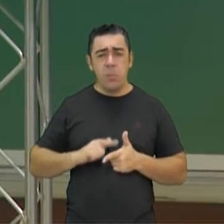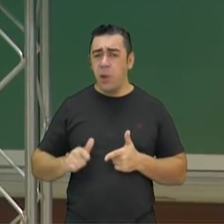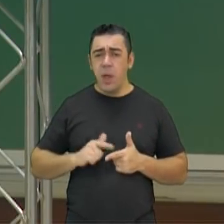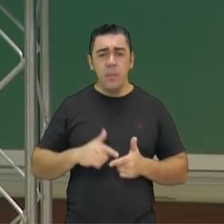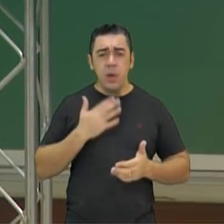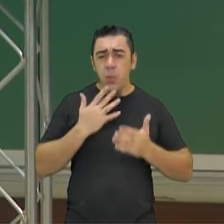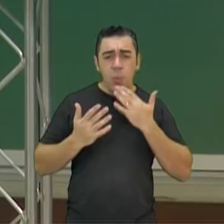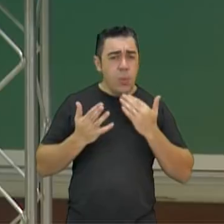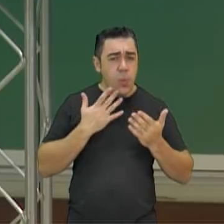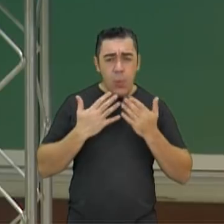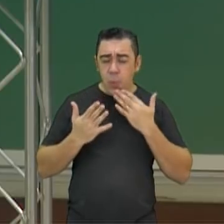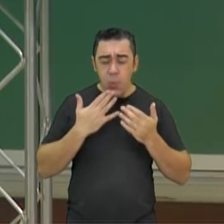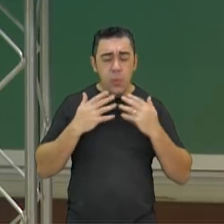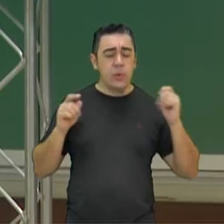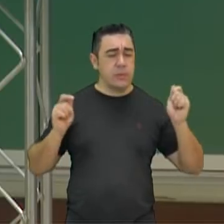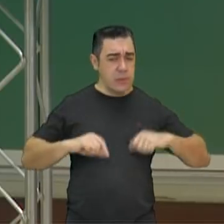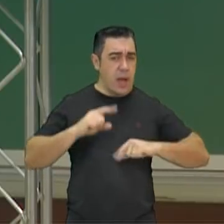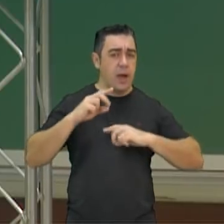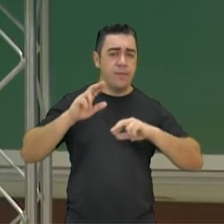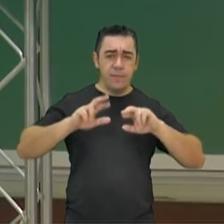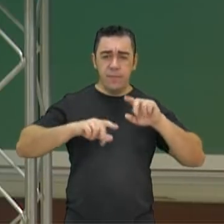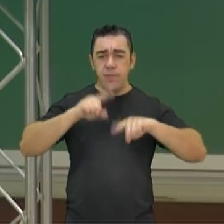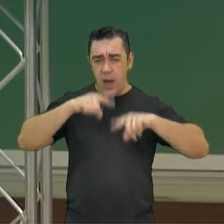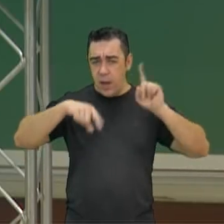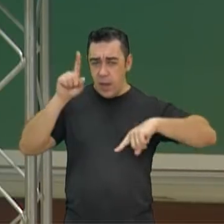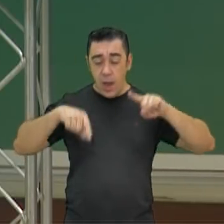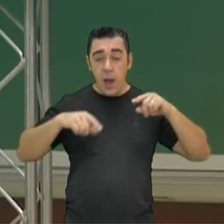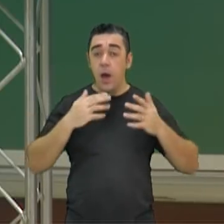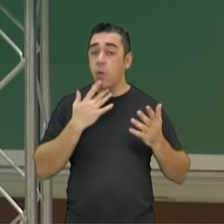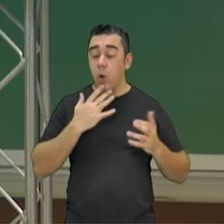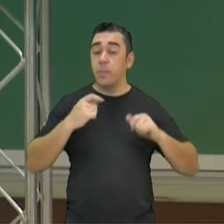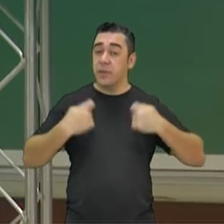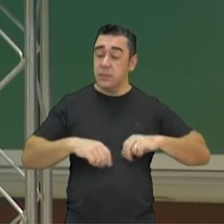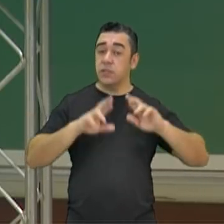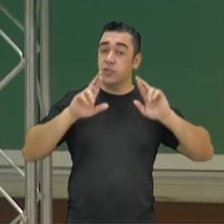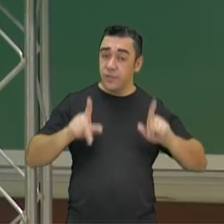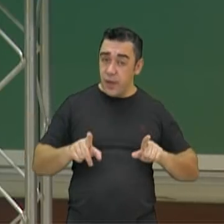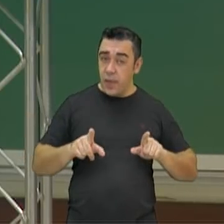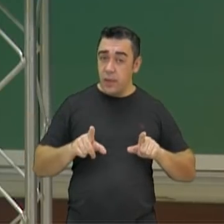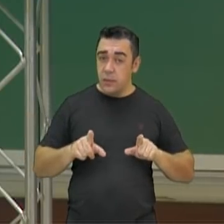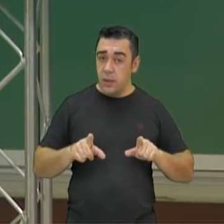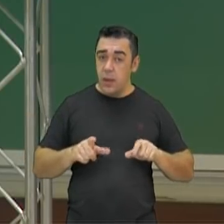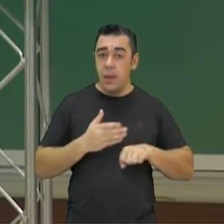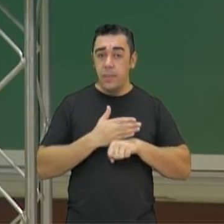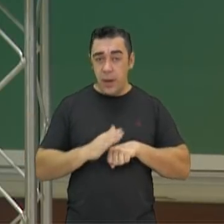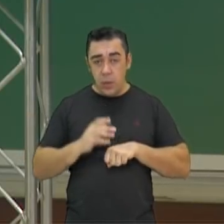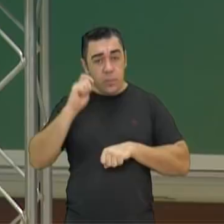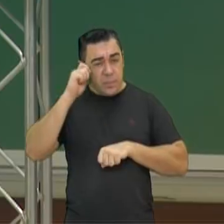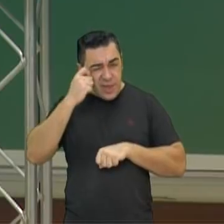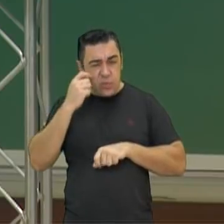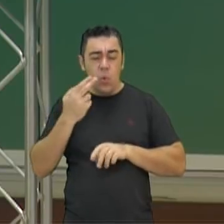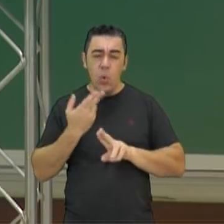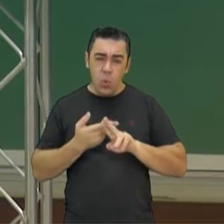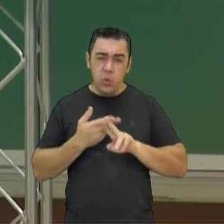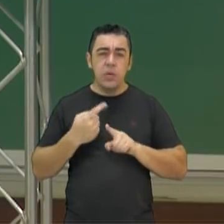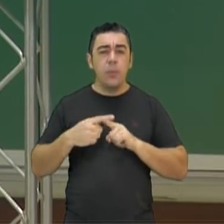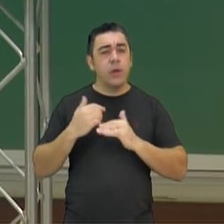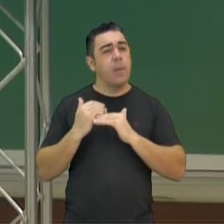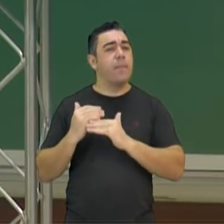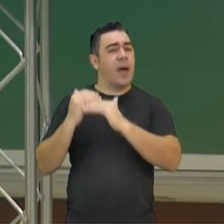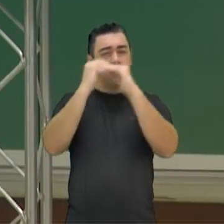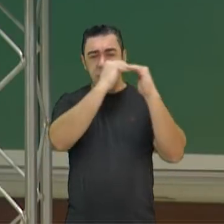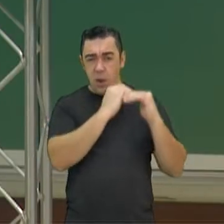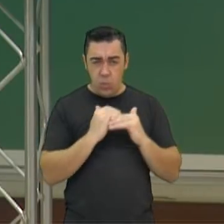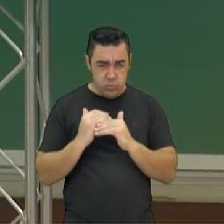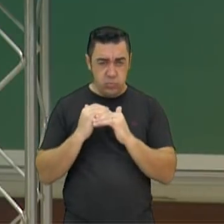branco e marrom, um branco e azul, a cor não importa, ele tem que ser diferenciado, né? A gente usa branco e pretas porque ele fica mais padronizado e fica mais